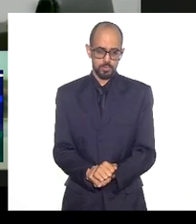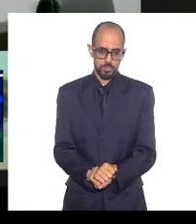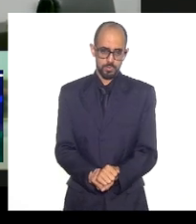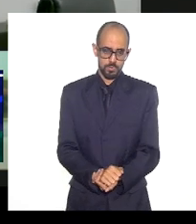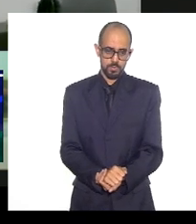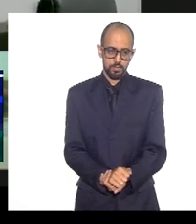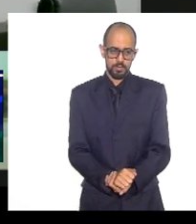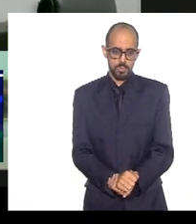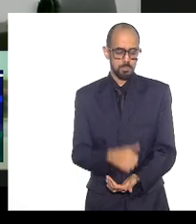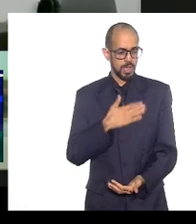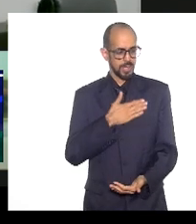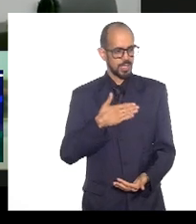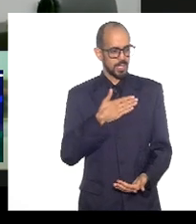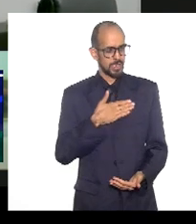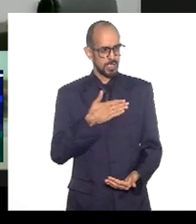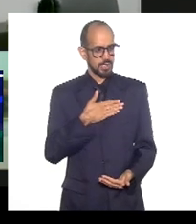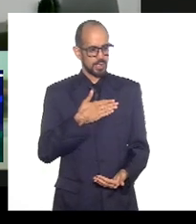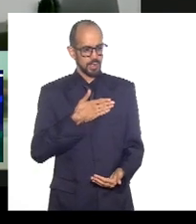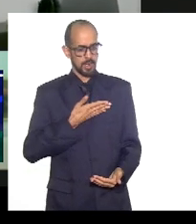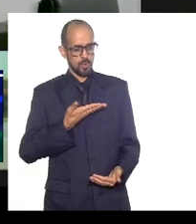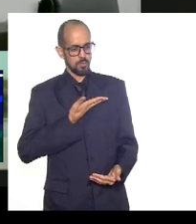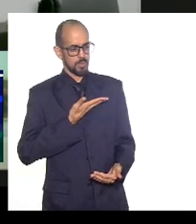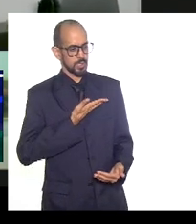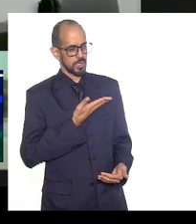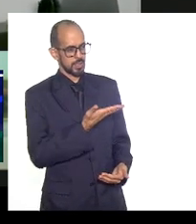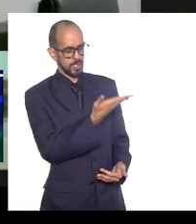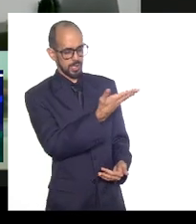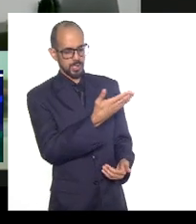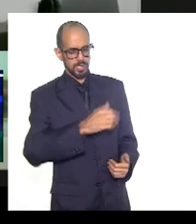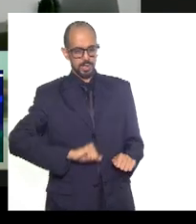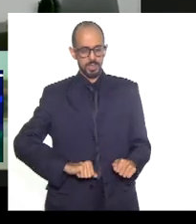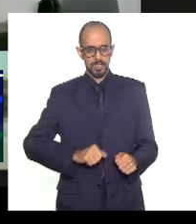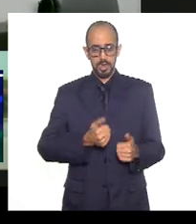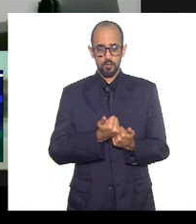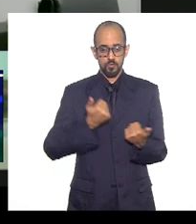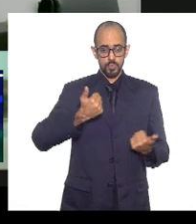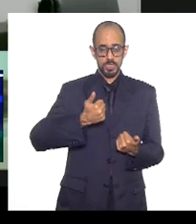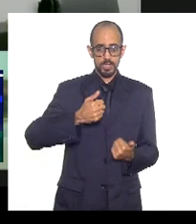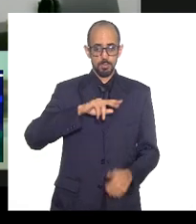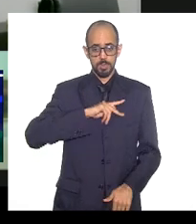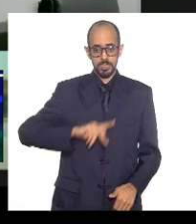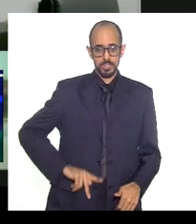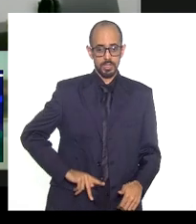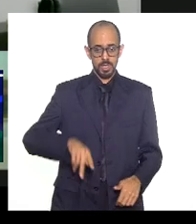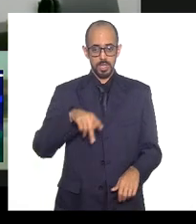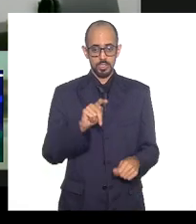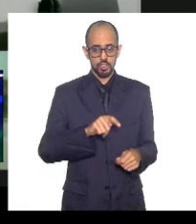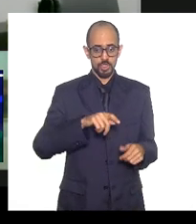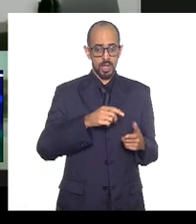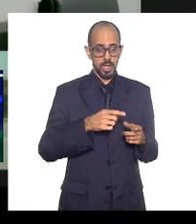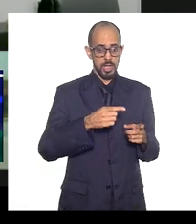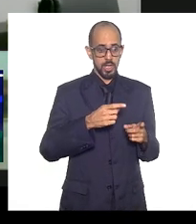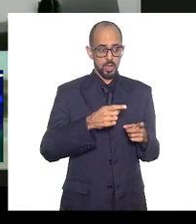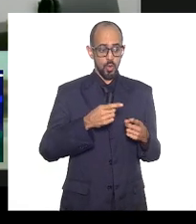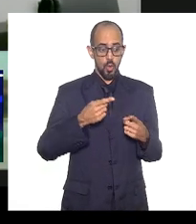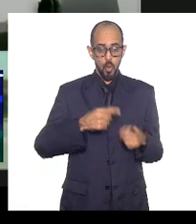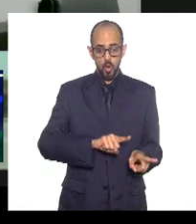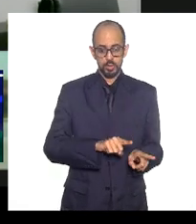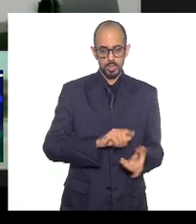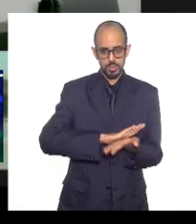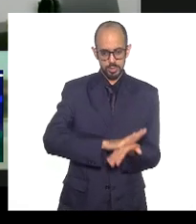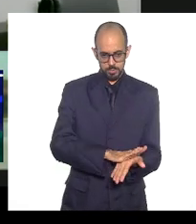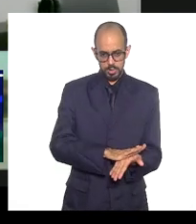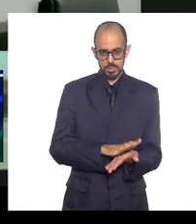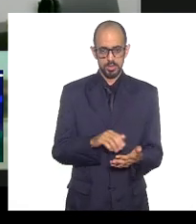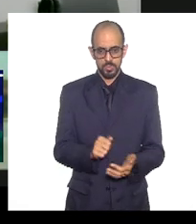minha querida companheira e vice-presidente da Comissão contra a Discriminação, por esse importante projeto. O parecer